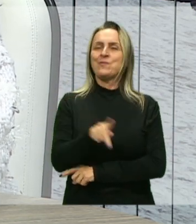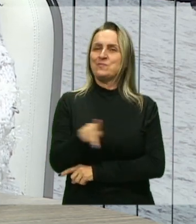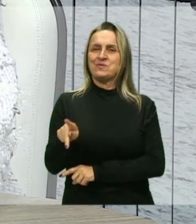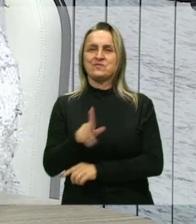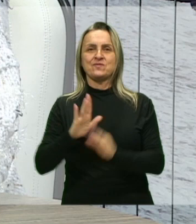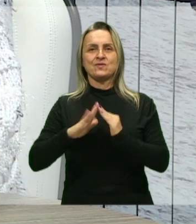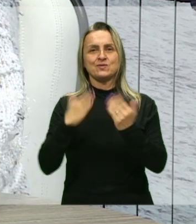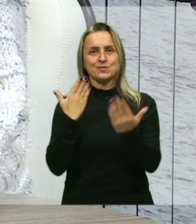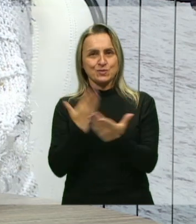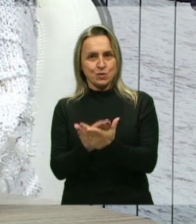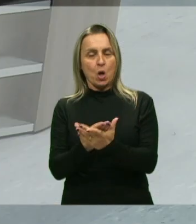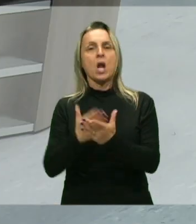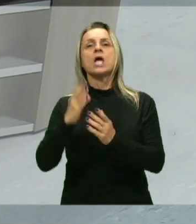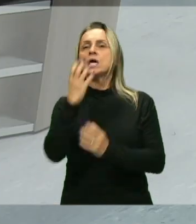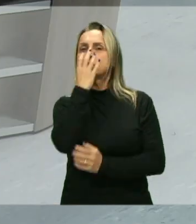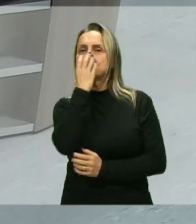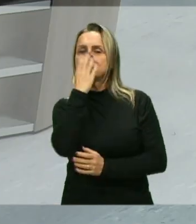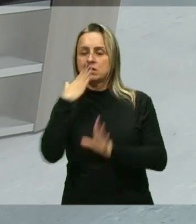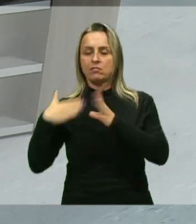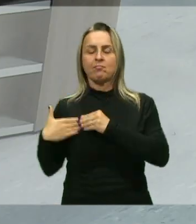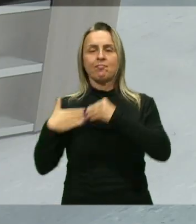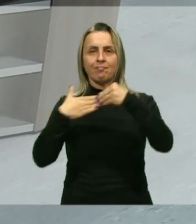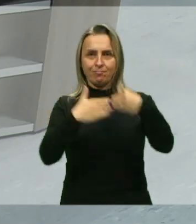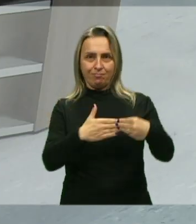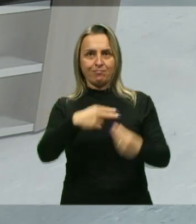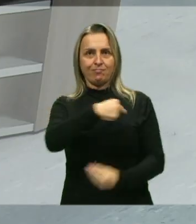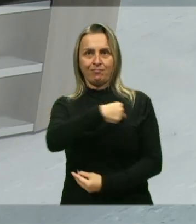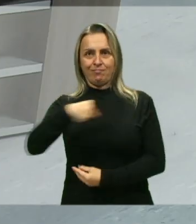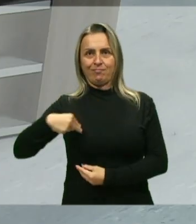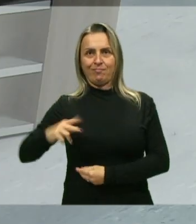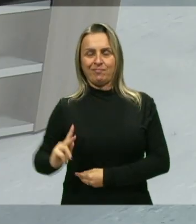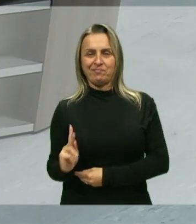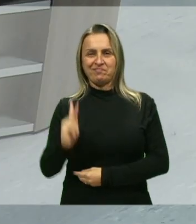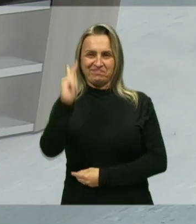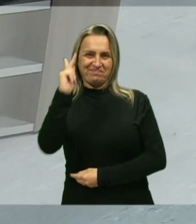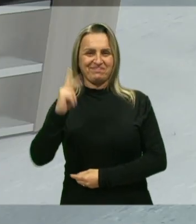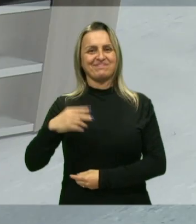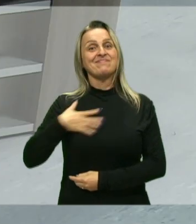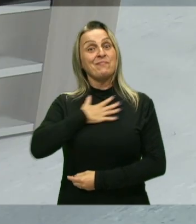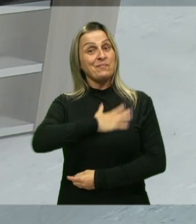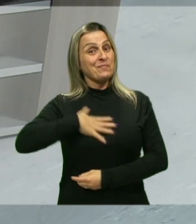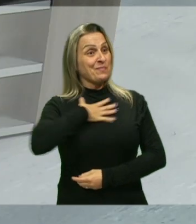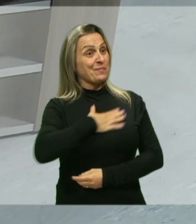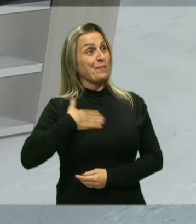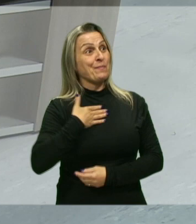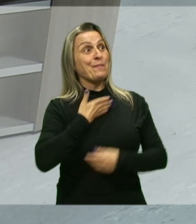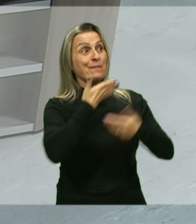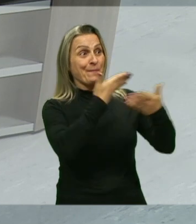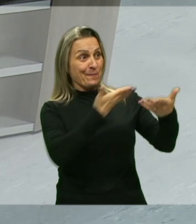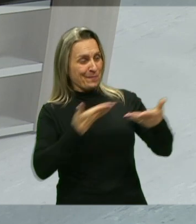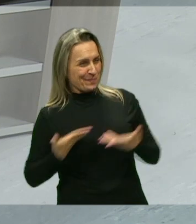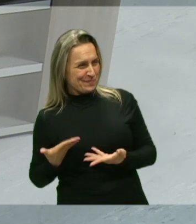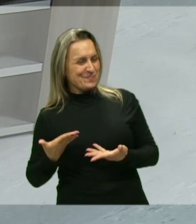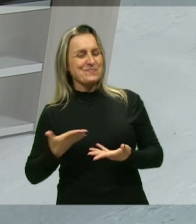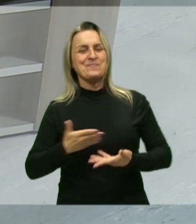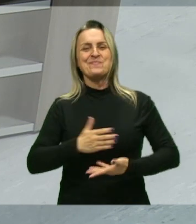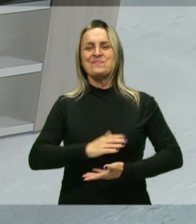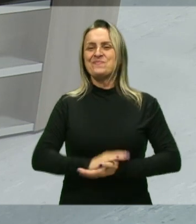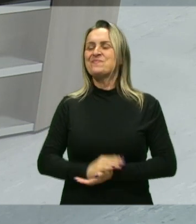Cães-Guia Helen Keller. Meus queridos, sejam muito bem-vindos aqui ao nosso programa. Obrigada.